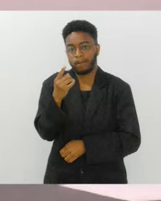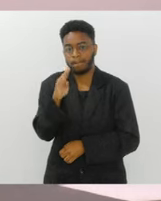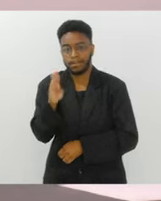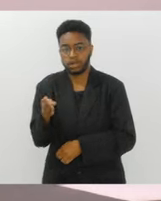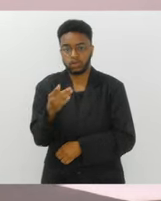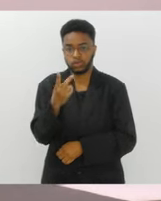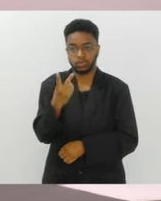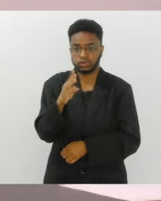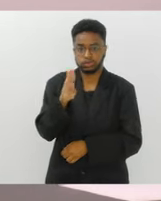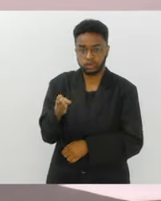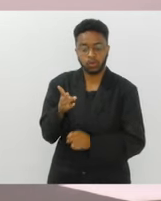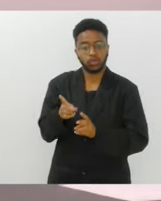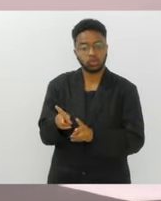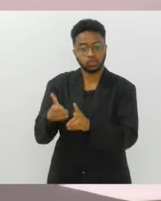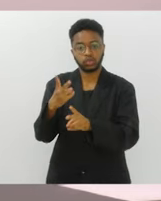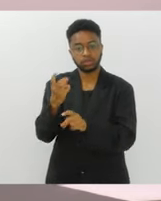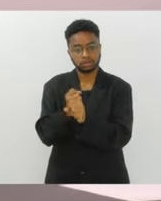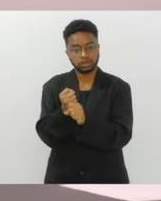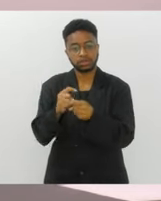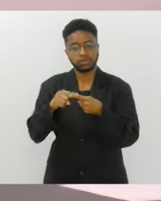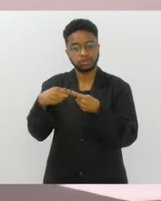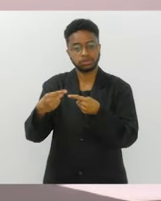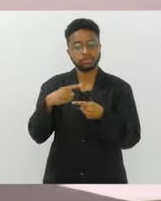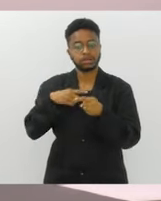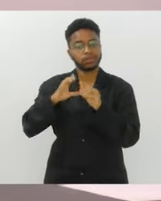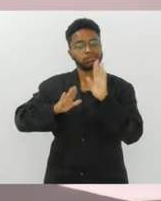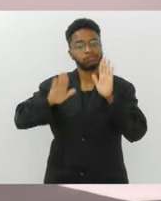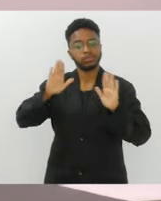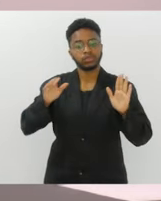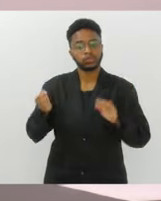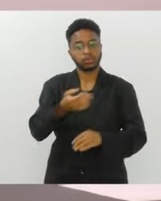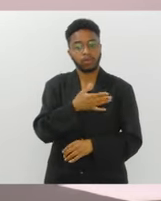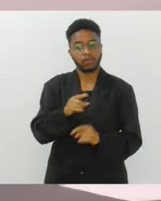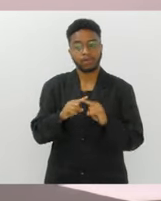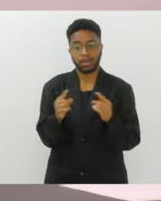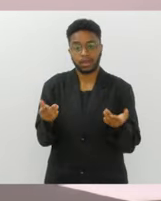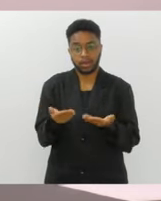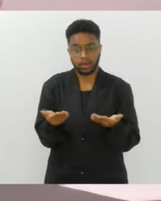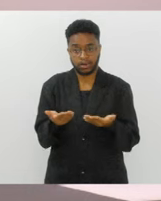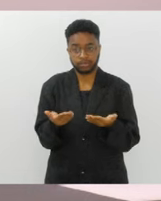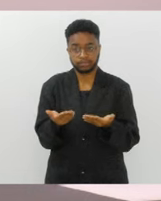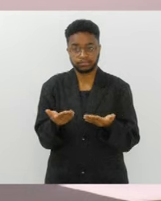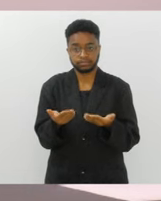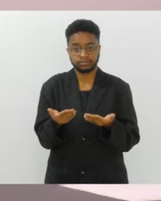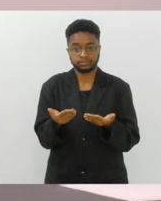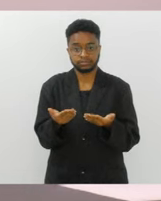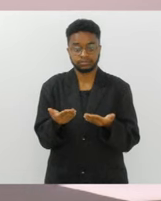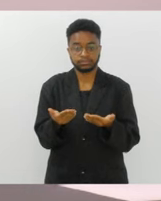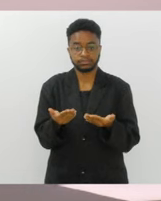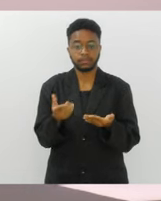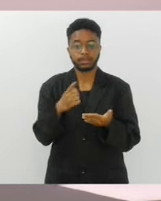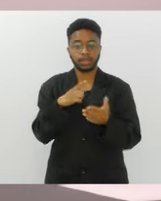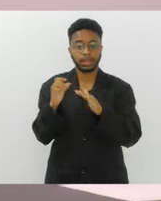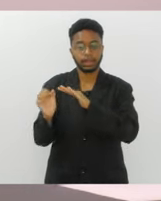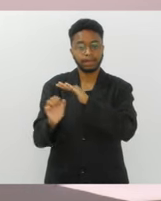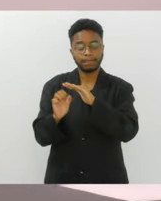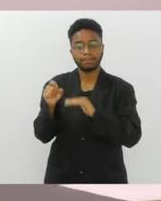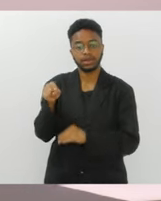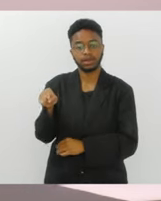para mais de 2 anos e fazer uma nova licitação. E é uma situação agora periclitante de uma empresa